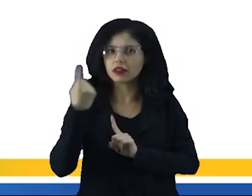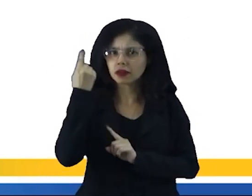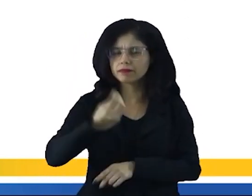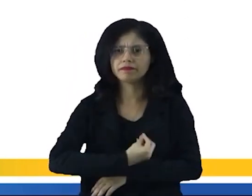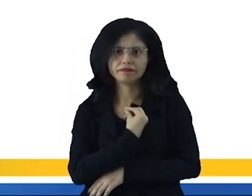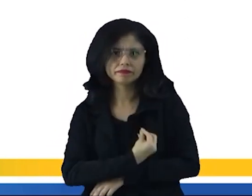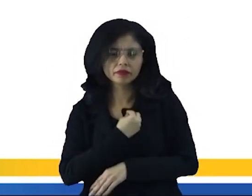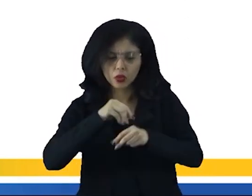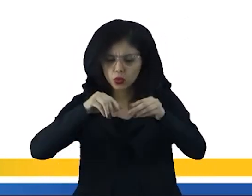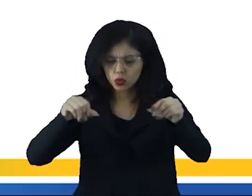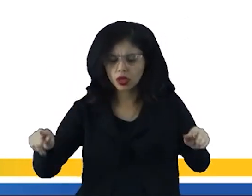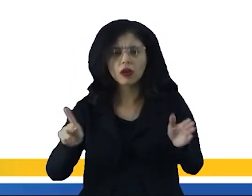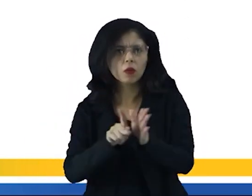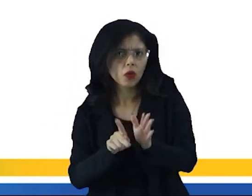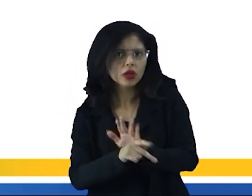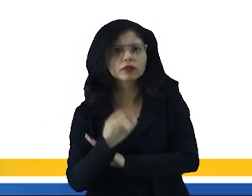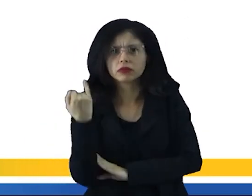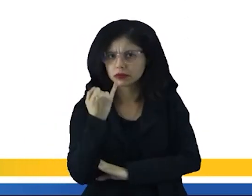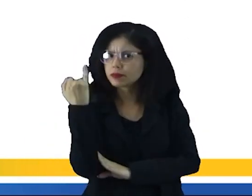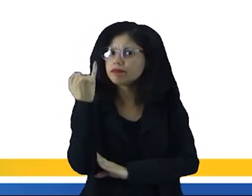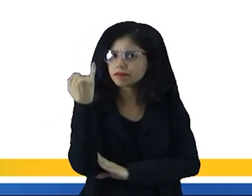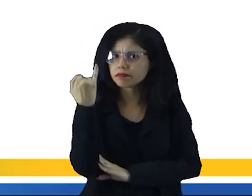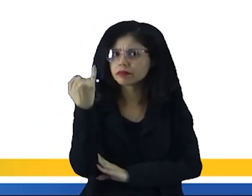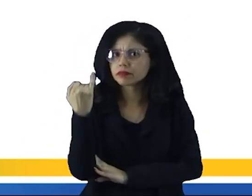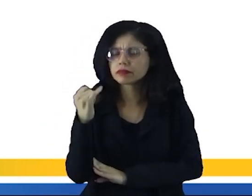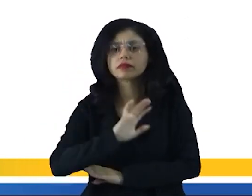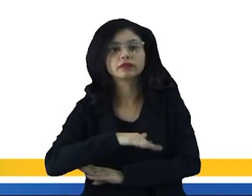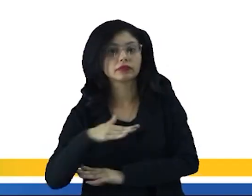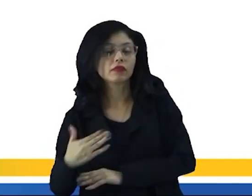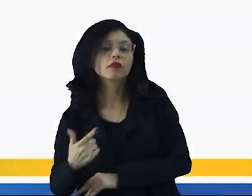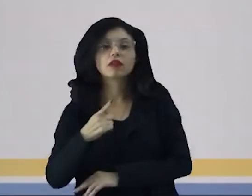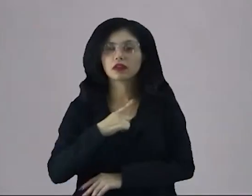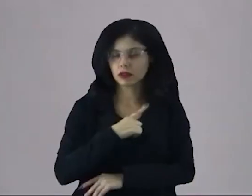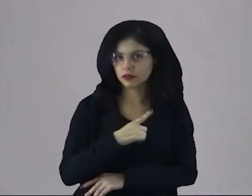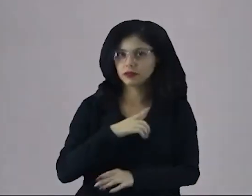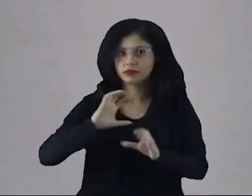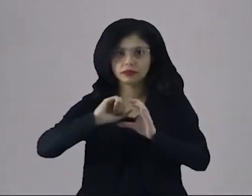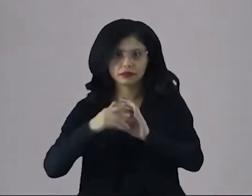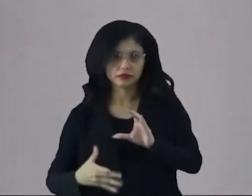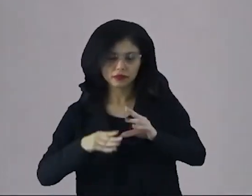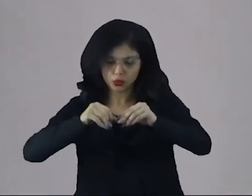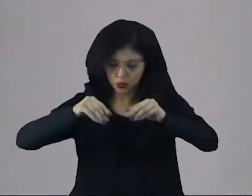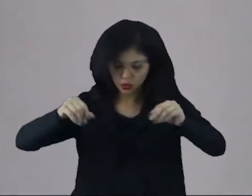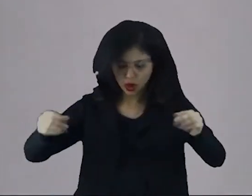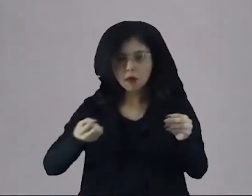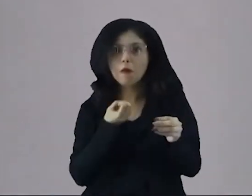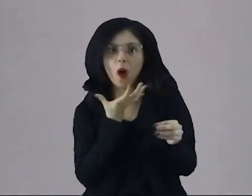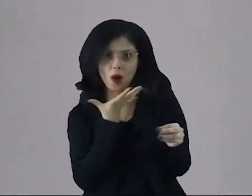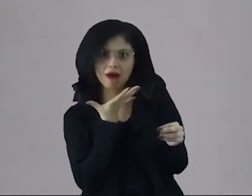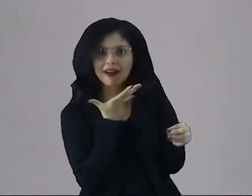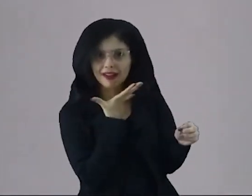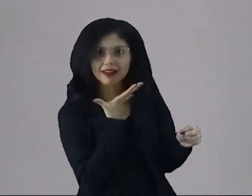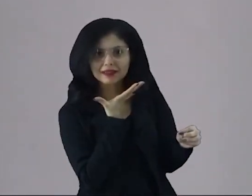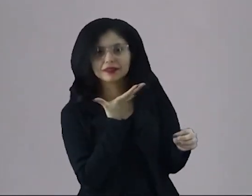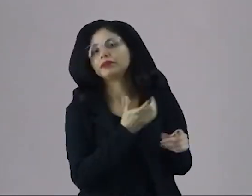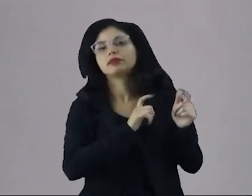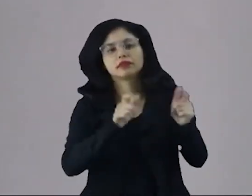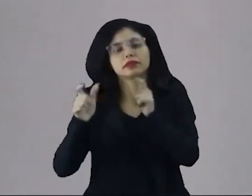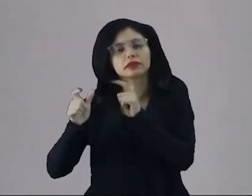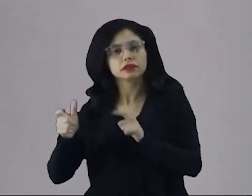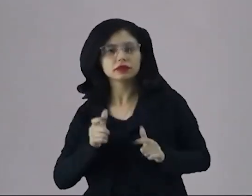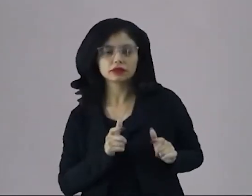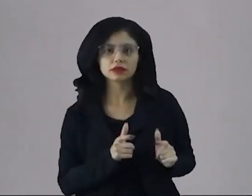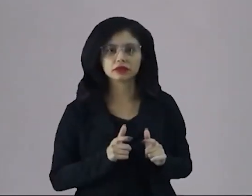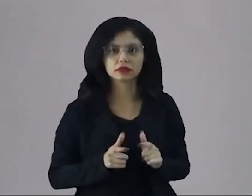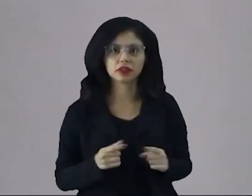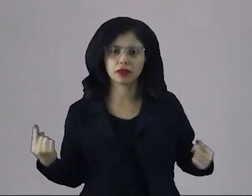apresenta solos férteis, isso é muito importante. Que quando existem essa característica de solos férteis, então são áreas